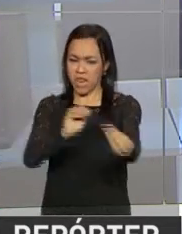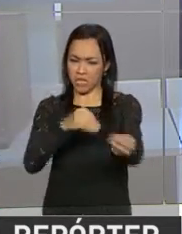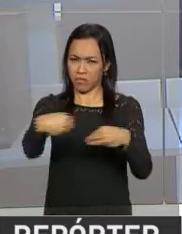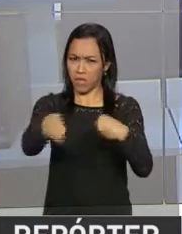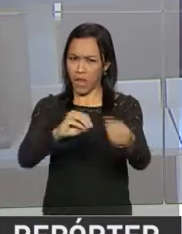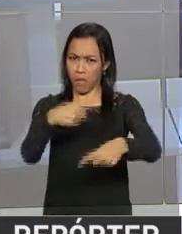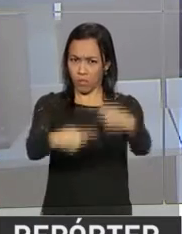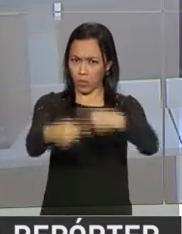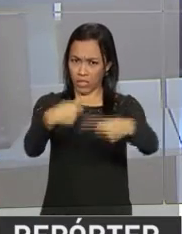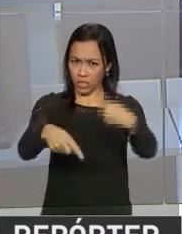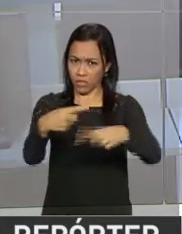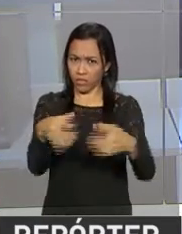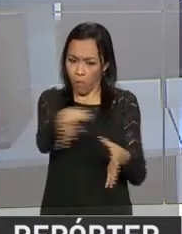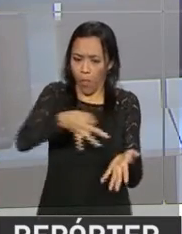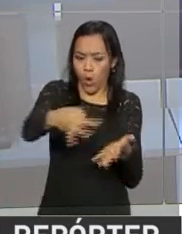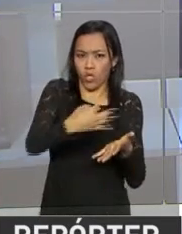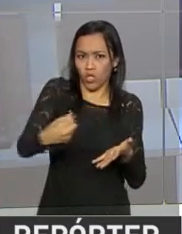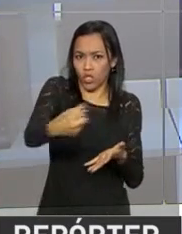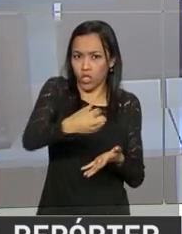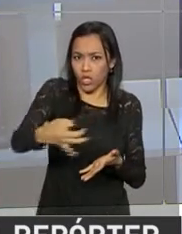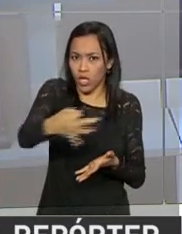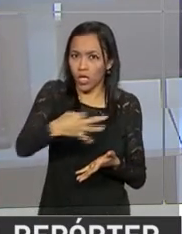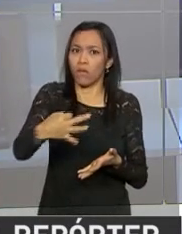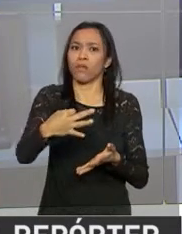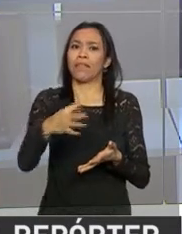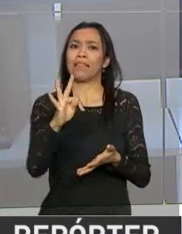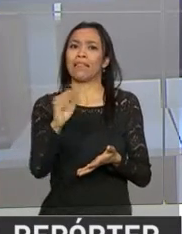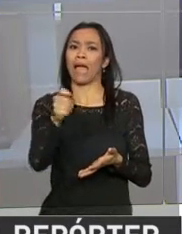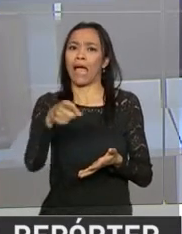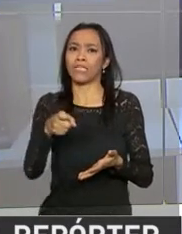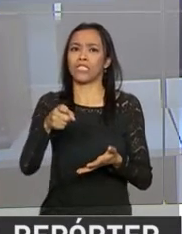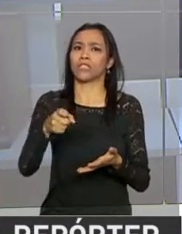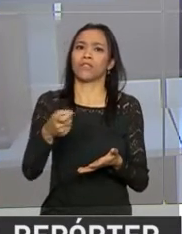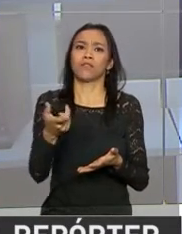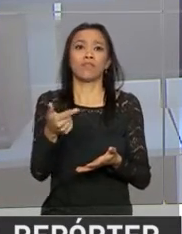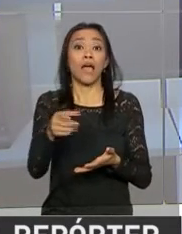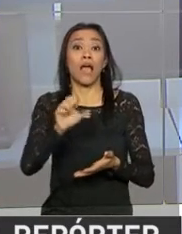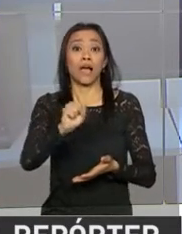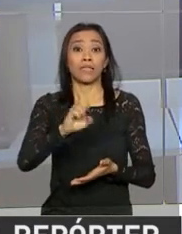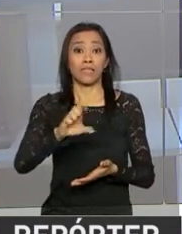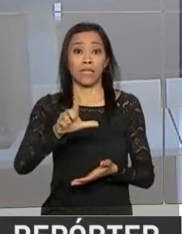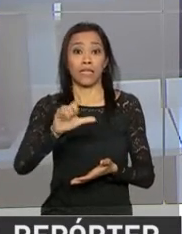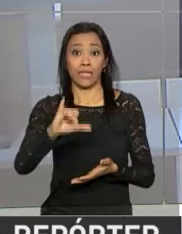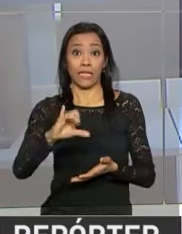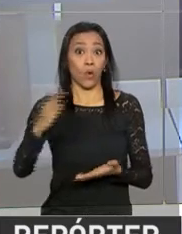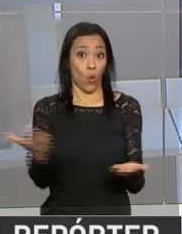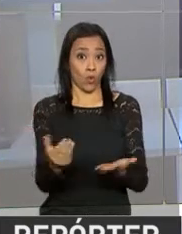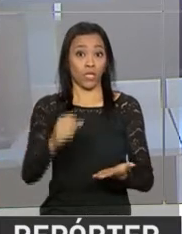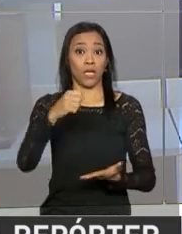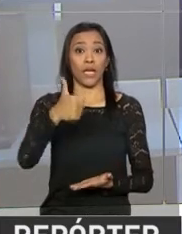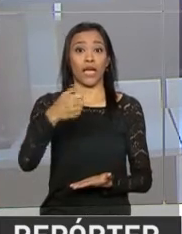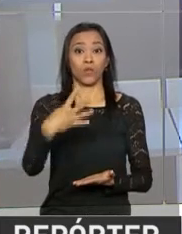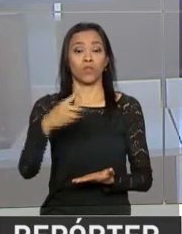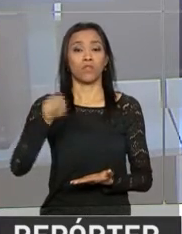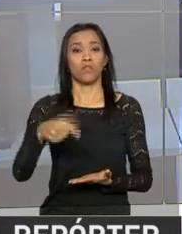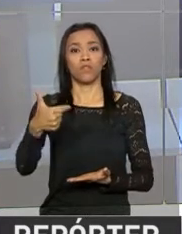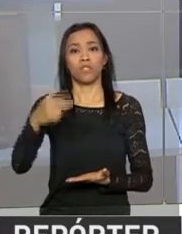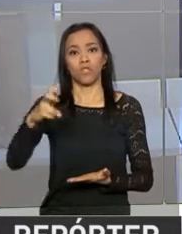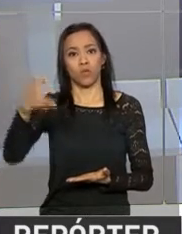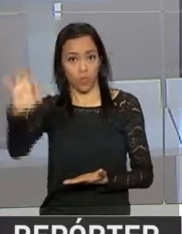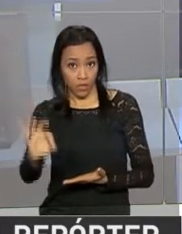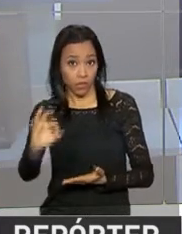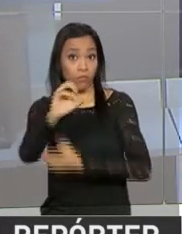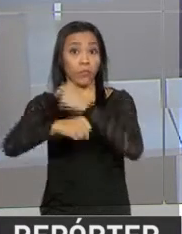política monetária ou seja para alterar a taxa básica de juros a selic que hoje está em 14,25 por cento ao ano